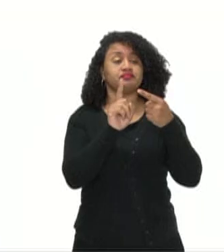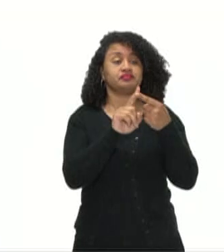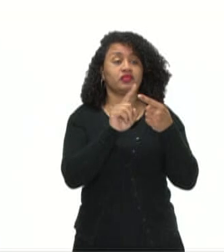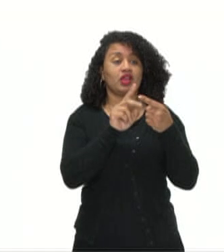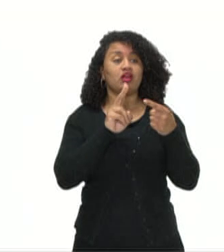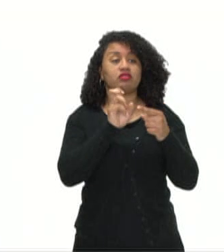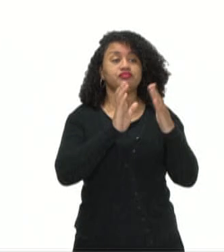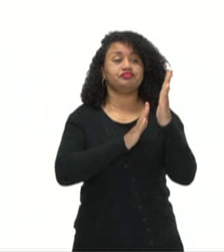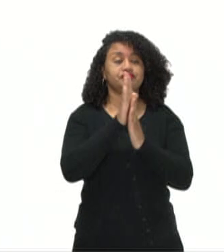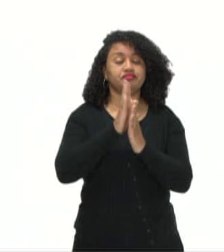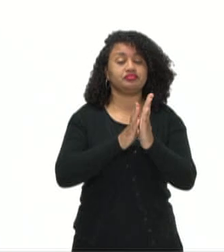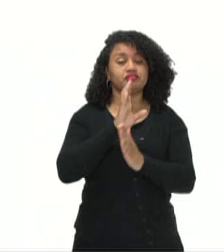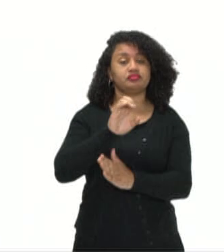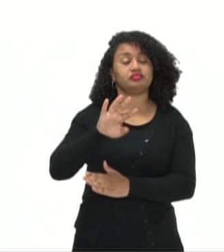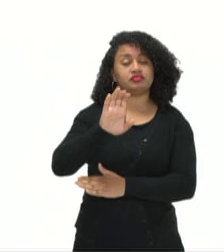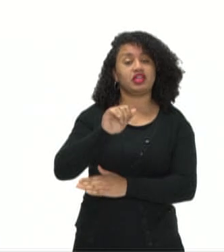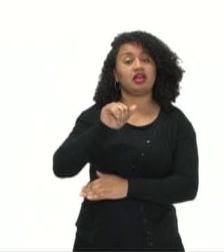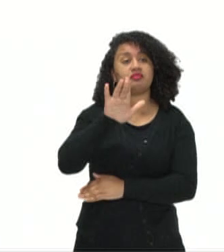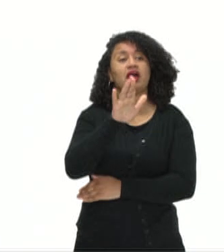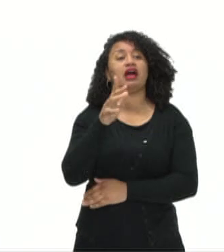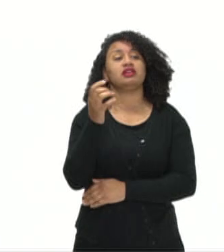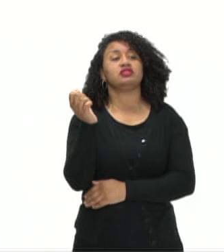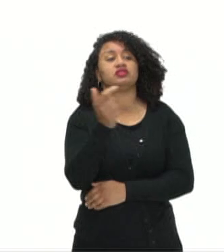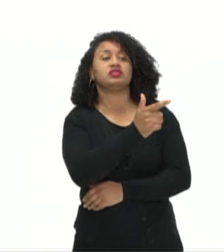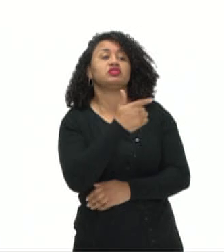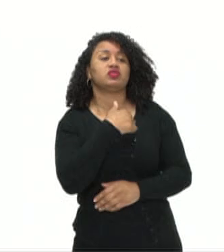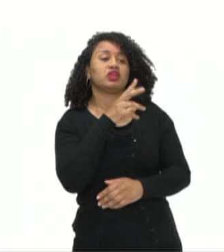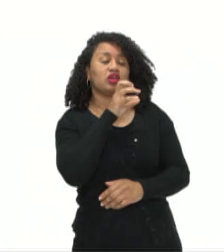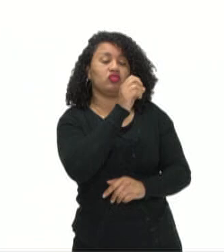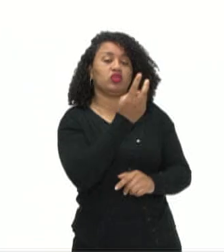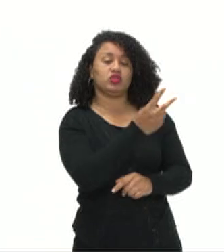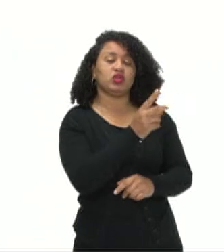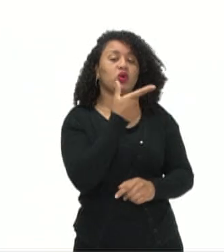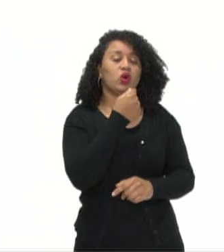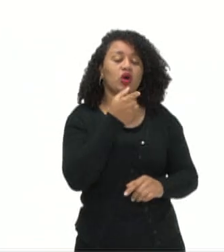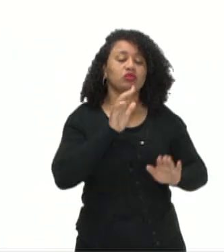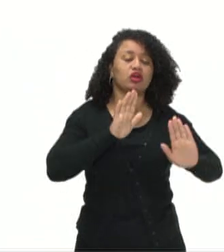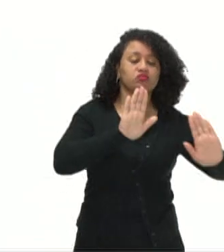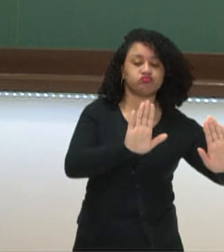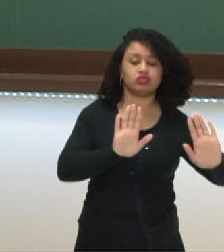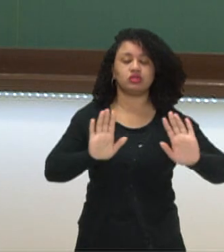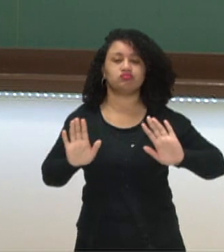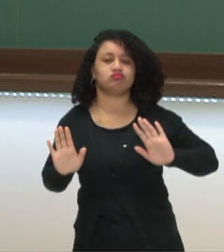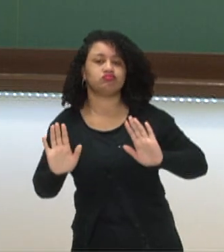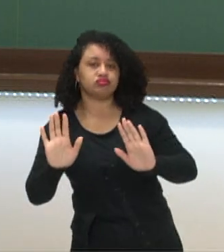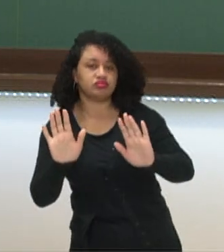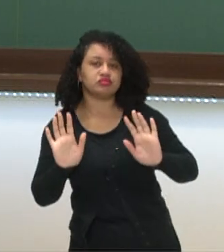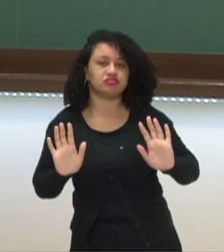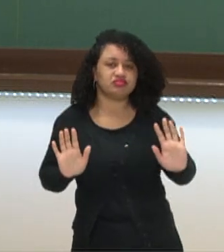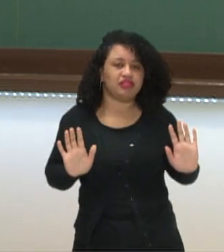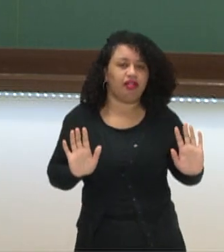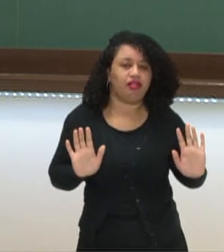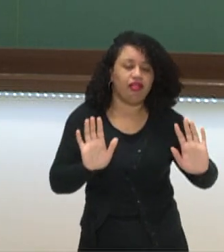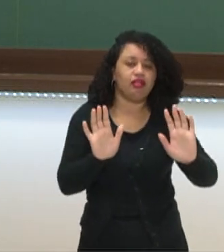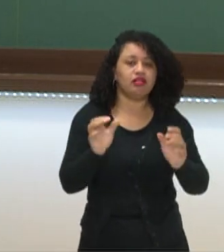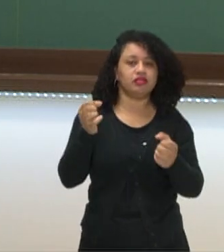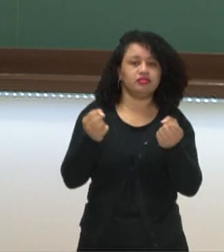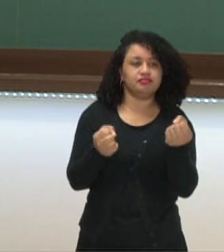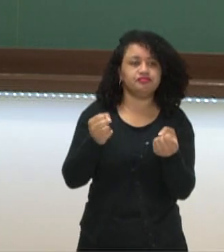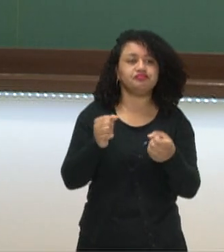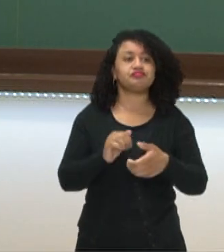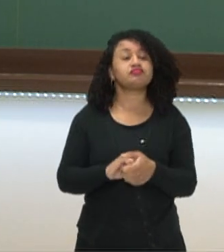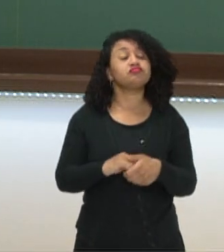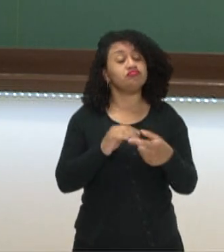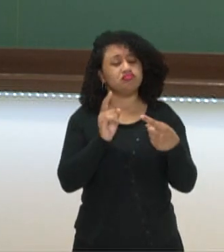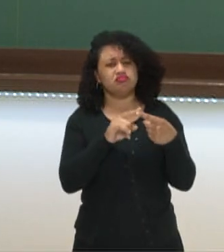força de atrito cinético é ligeiramente superior à força aplicada por nós dois, no caso, o Gonofredo e o Jorge, né? Essa